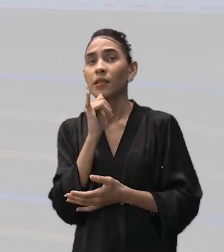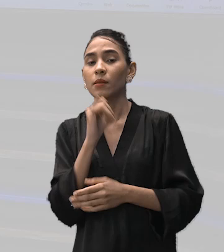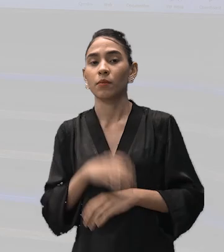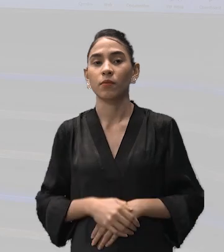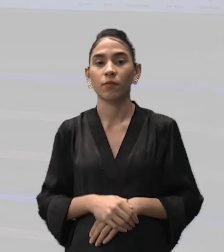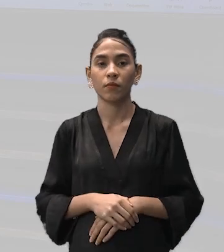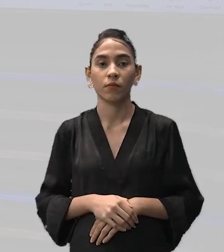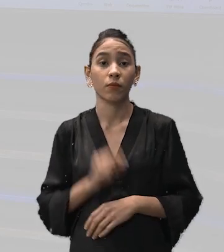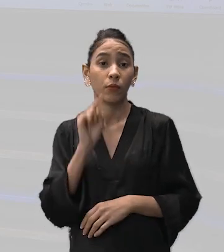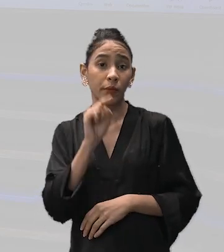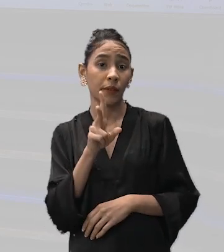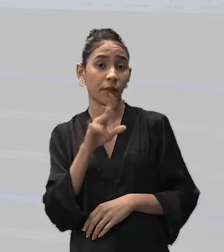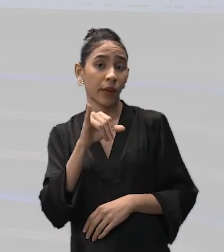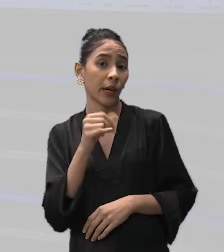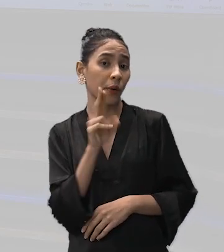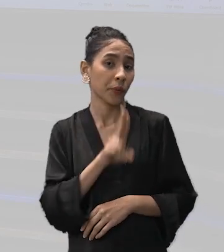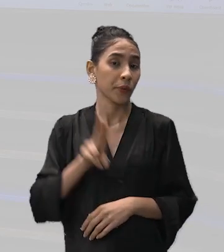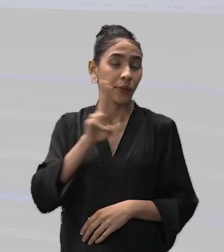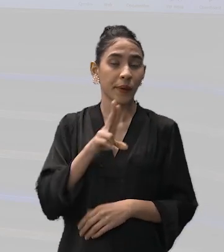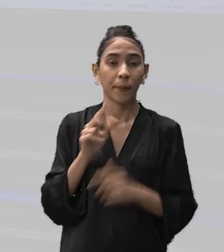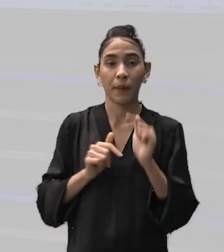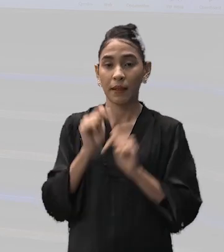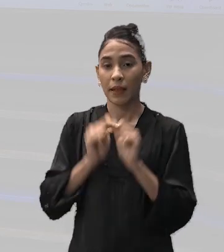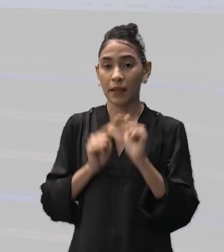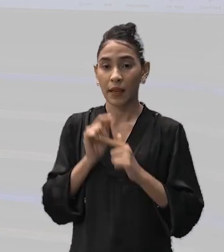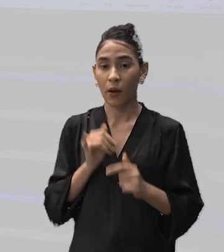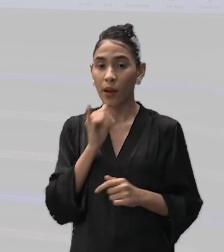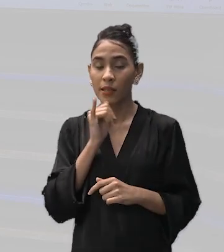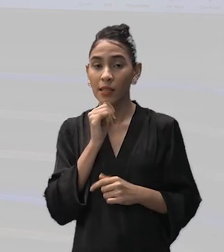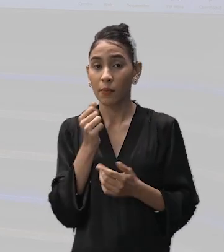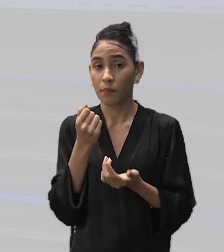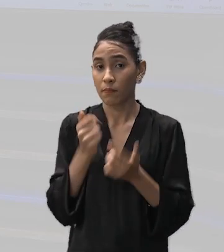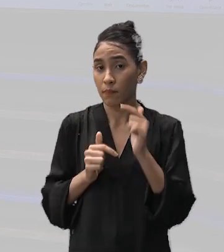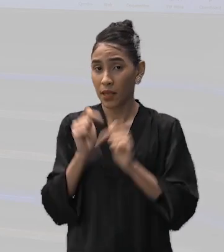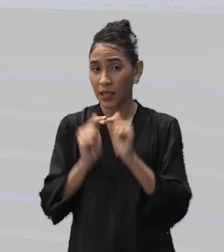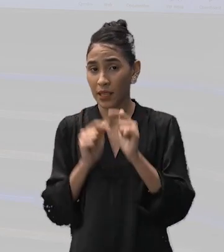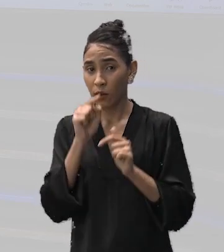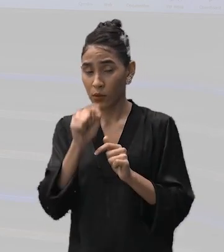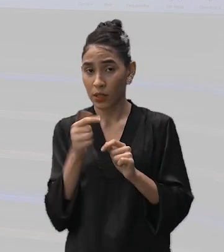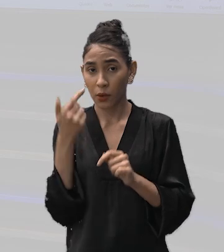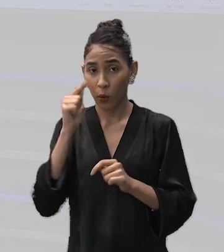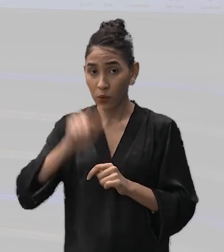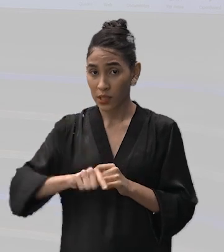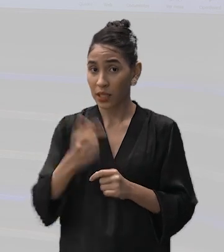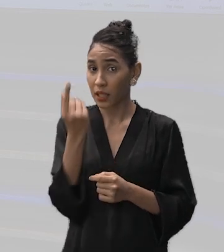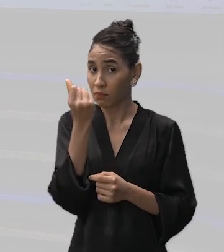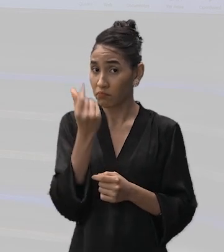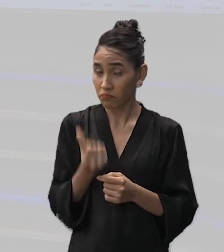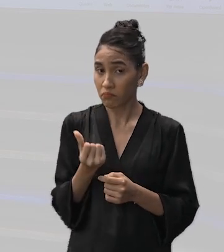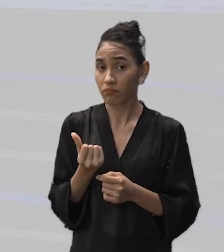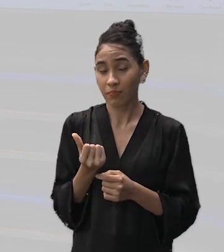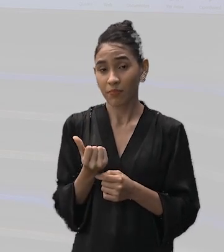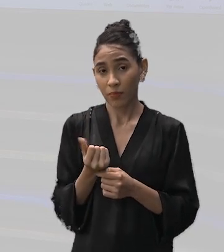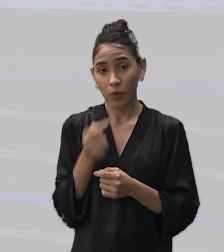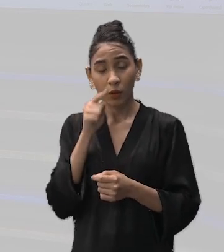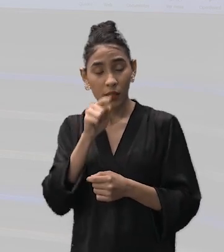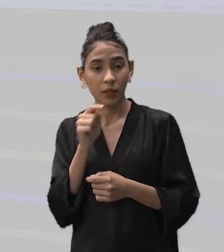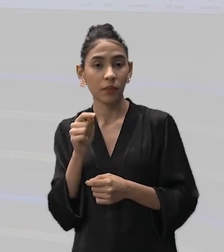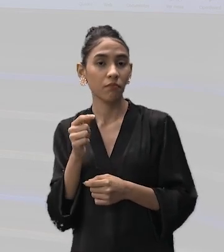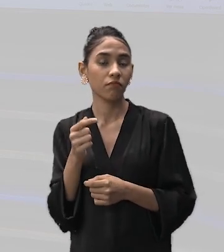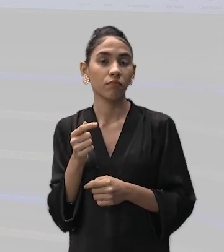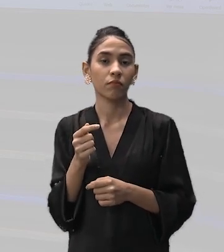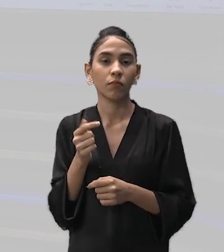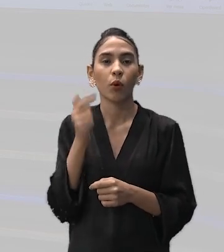você vai utilizar um produto de modo que com aquele produto você consiga fazer dinheiro. Você consiga obter,